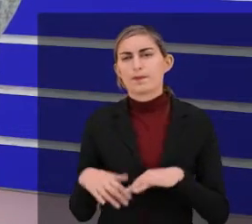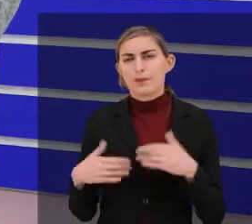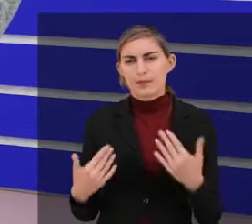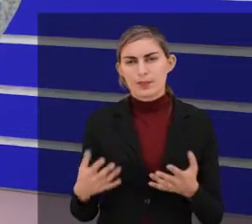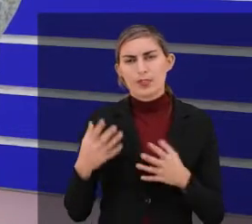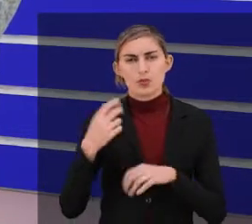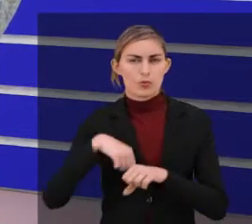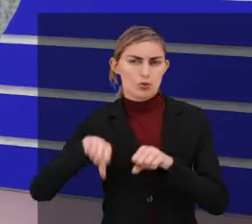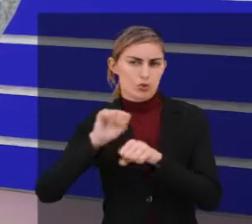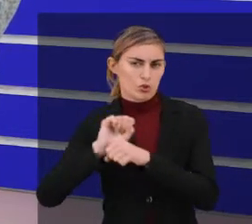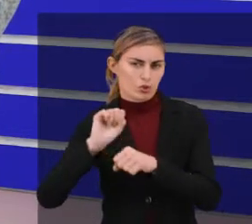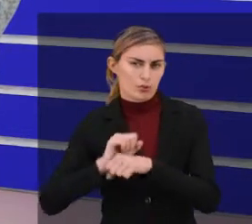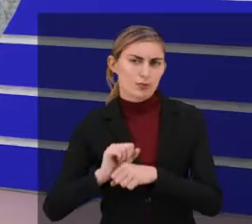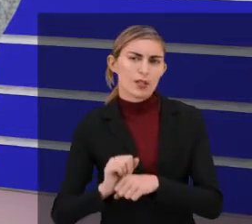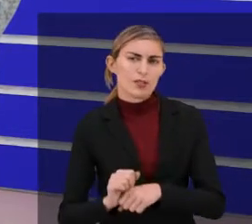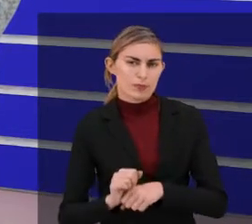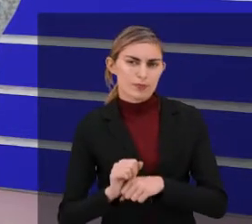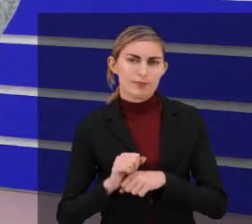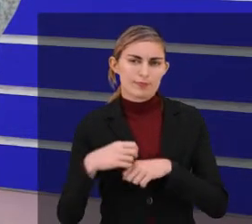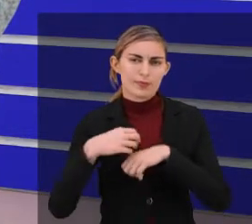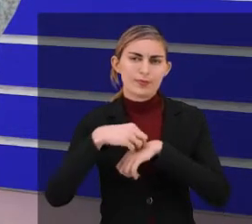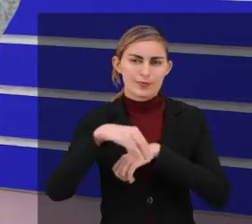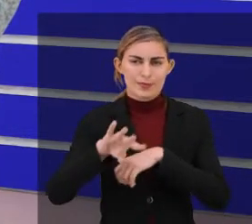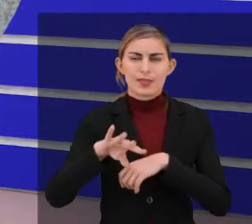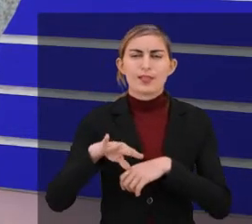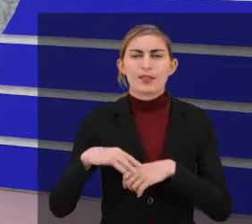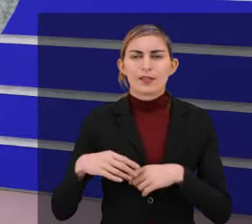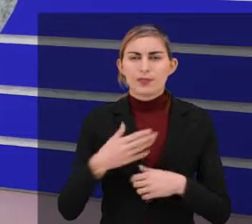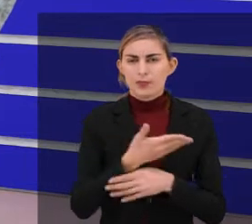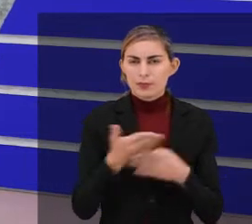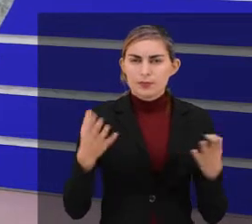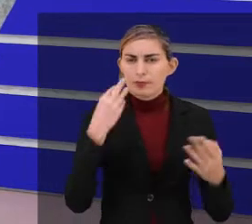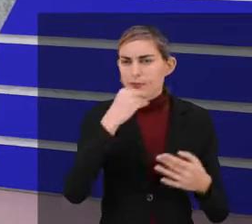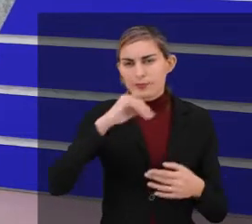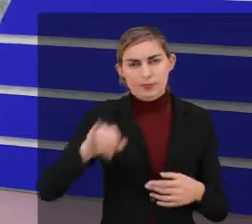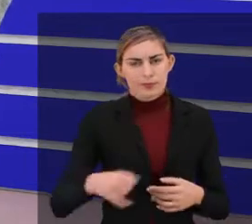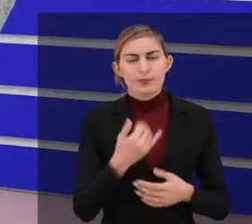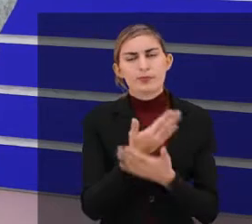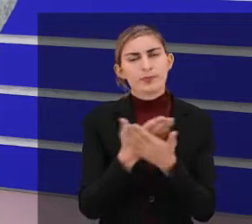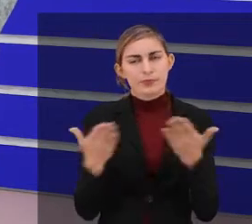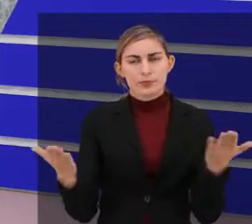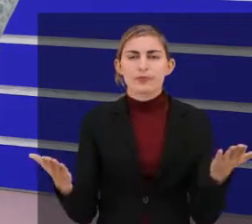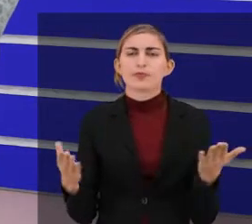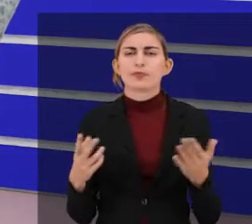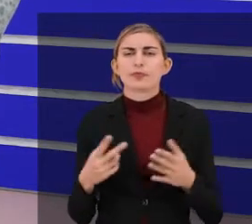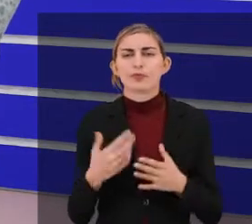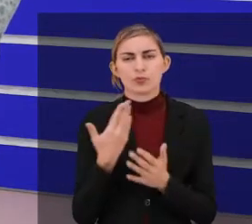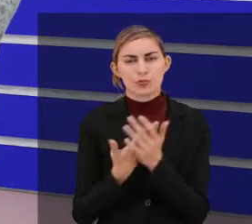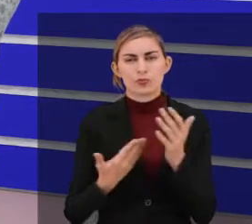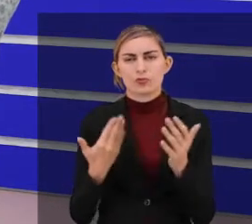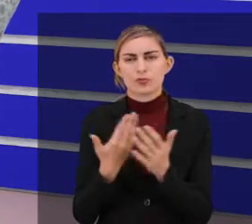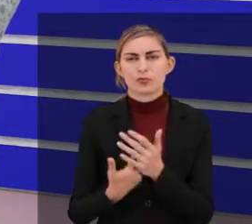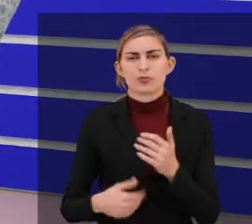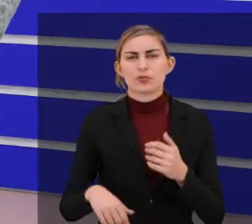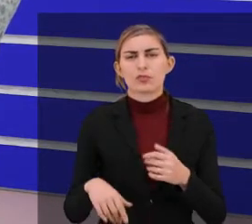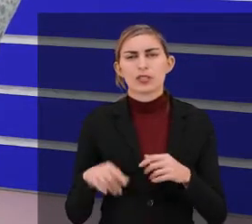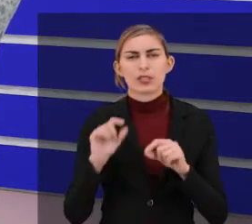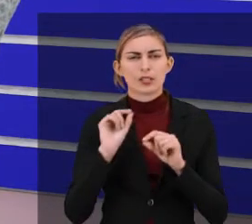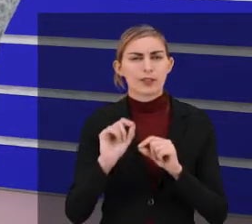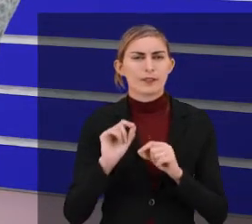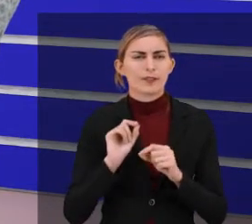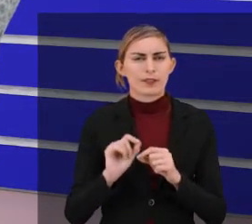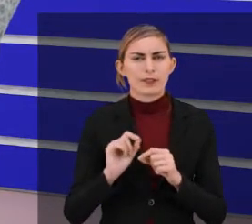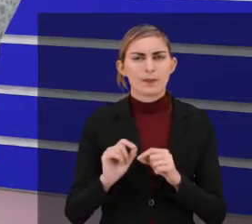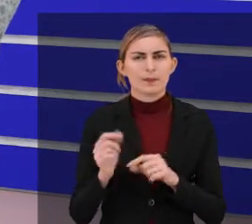Espero que essas palavras tenham trazido um pouco de tranquilidade para vocês na caminhada que vocês estão aí estudando, né? E